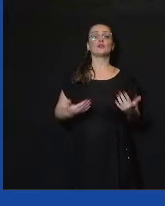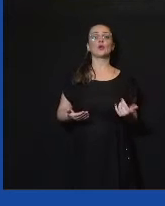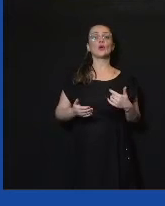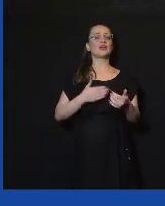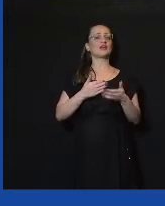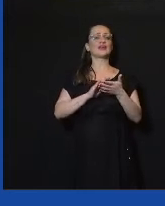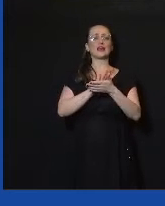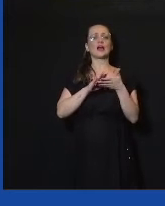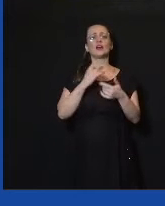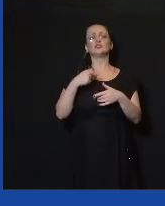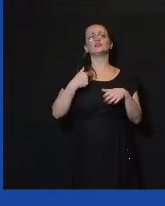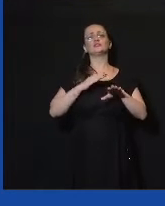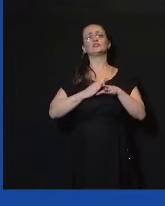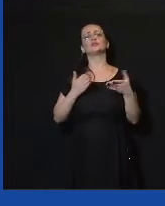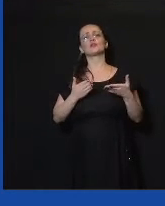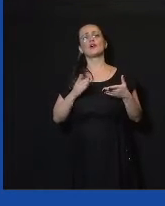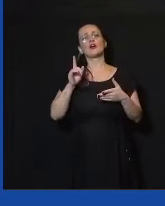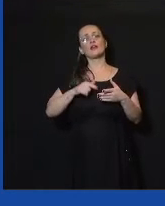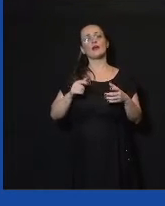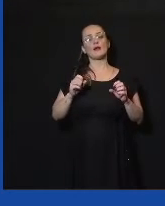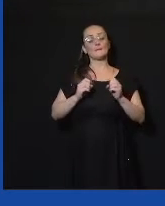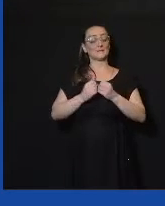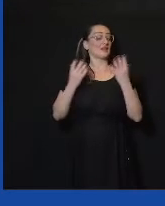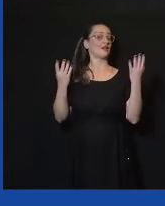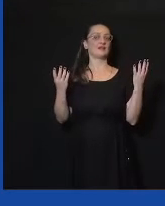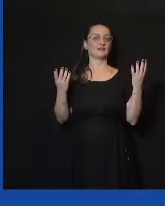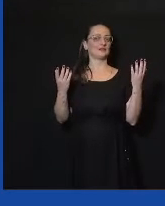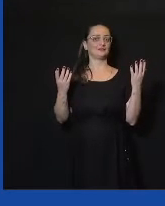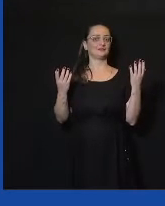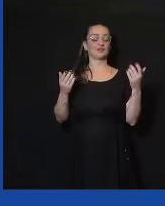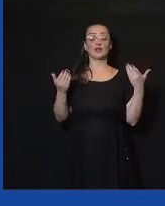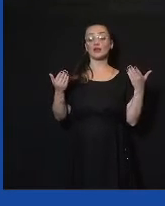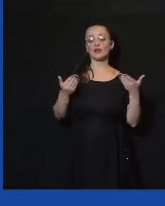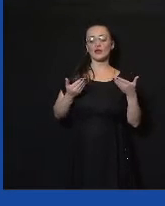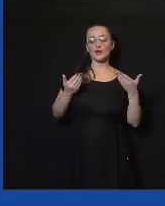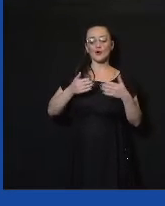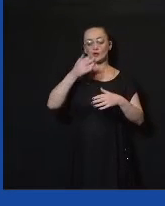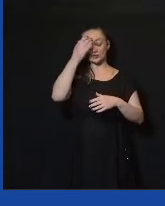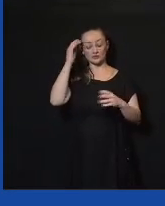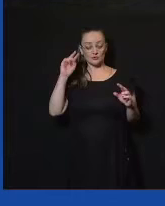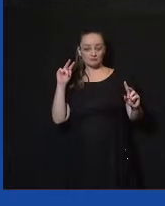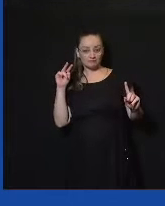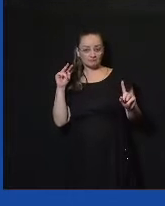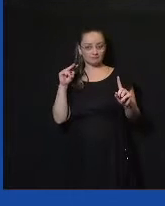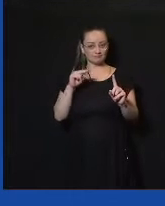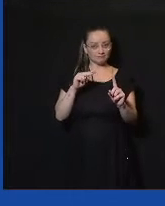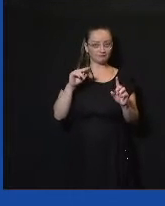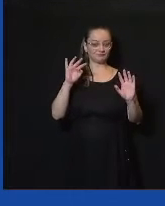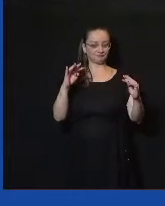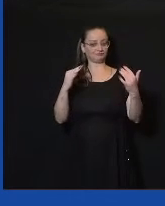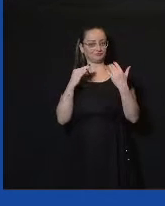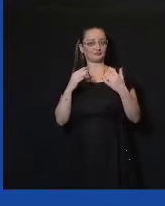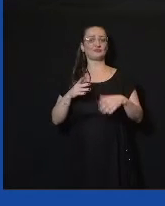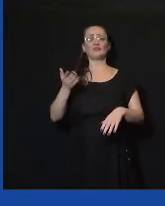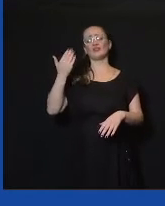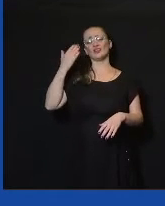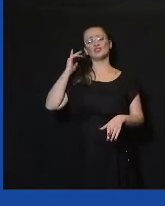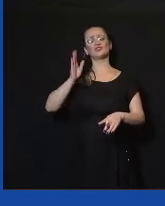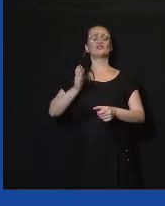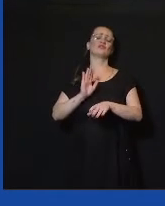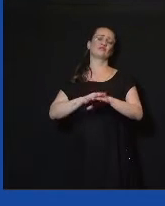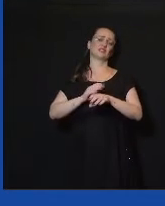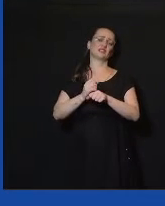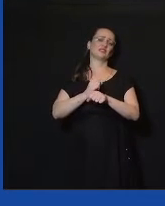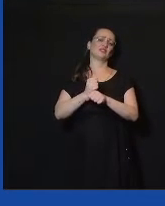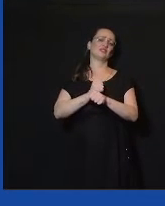estamos fazendo é algo milagroso. É que agora os olhos estão voltados pra gente, mas a gente já fazia isso há muito tempo,